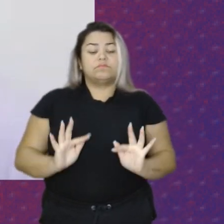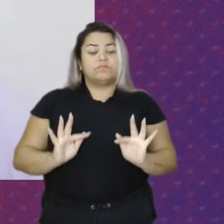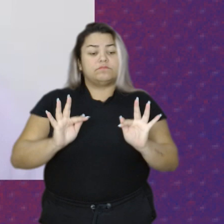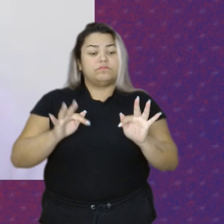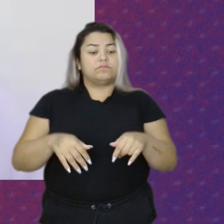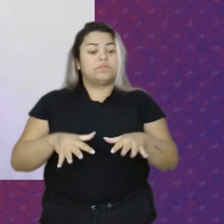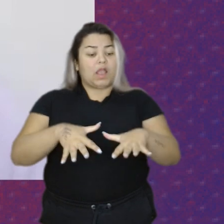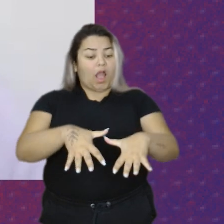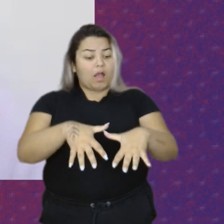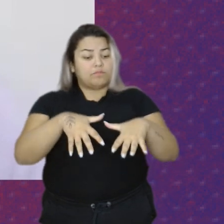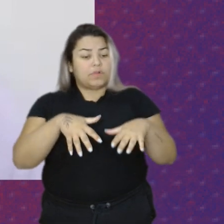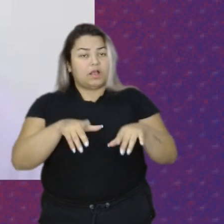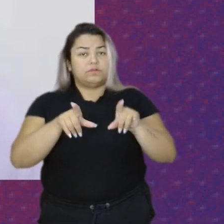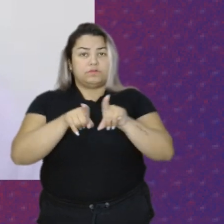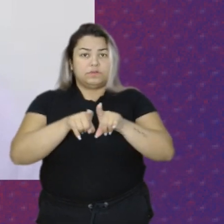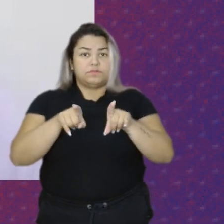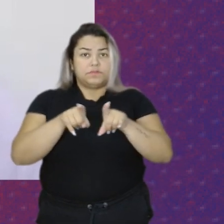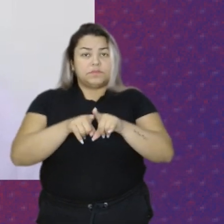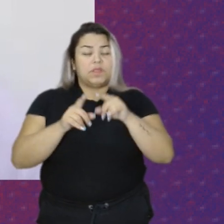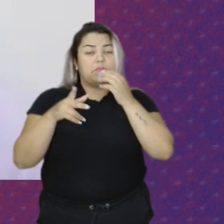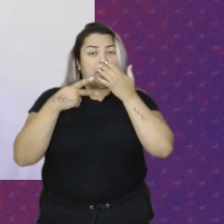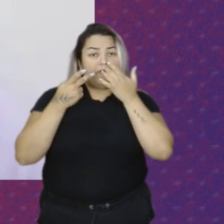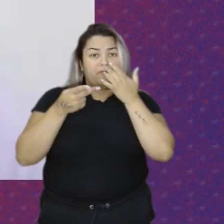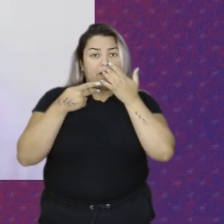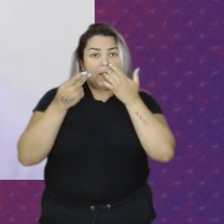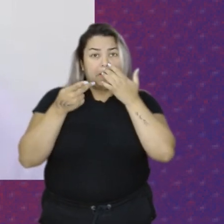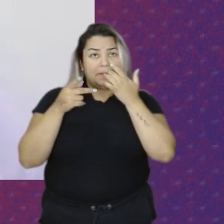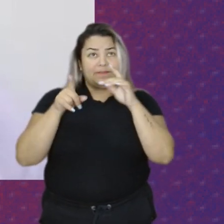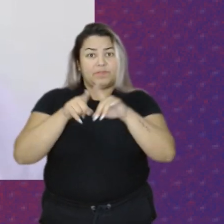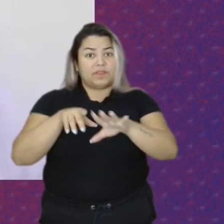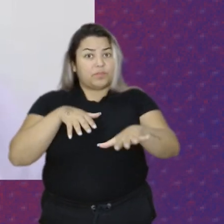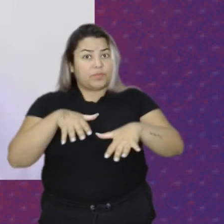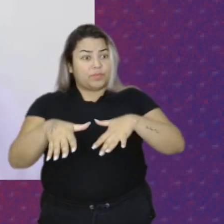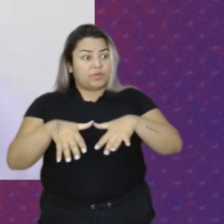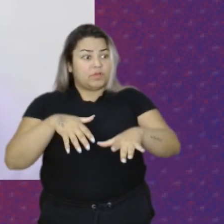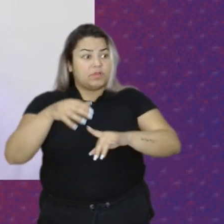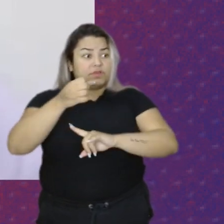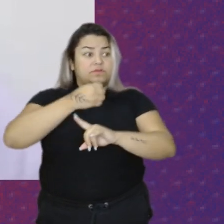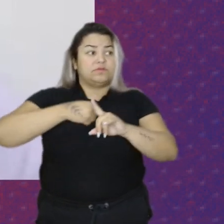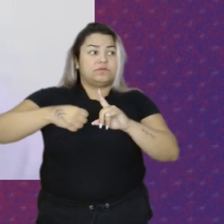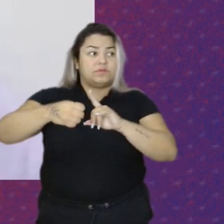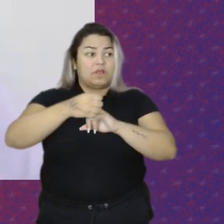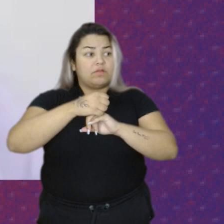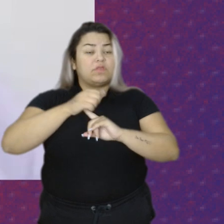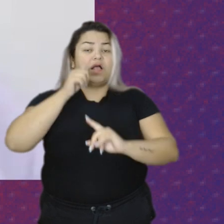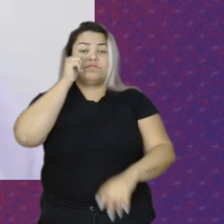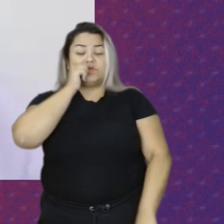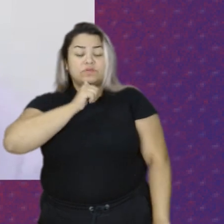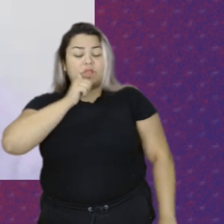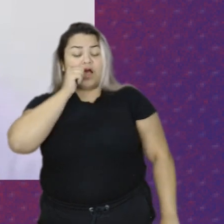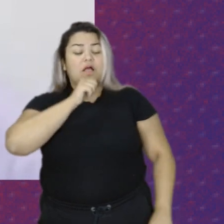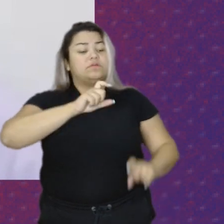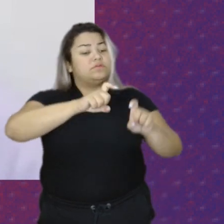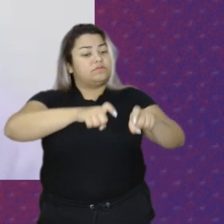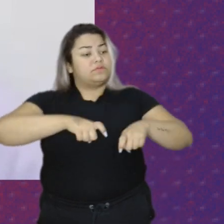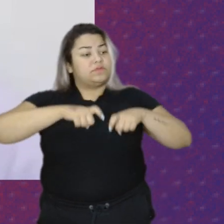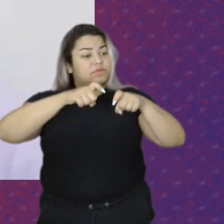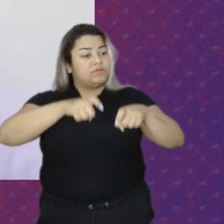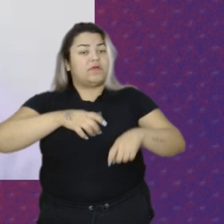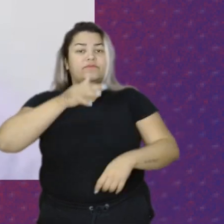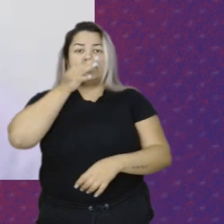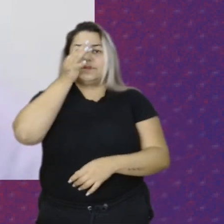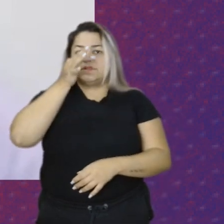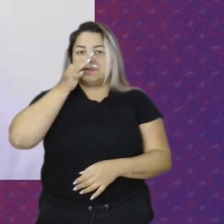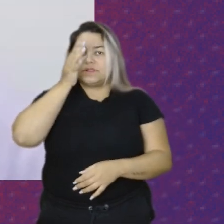essa marcha é uma expressão da maior mobilização social das mulheres do campo, das florestas e